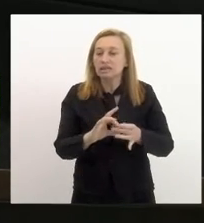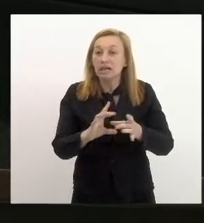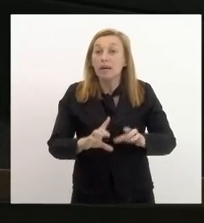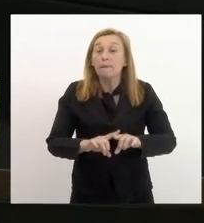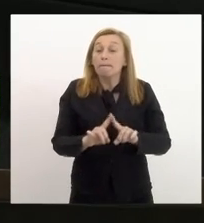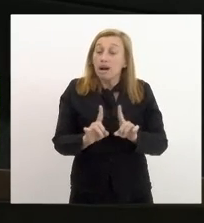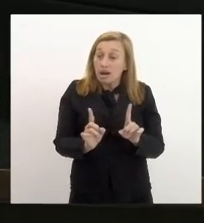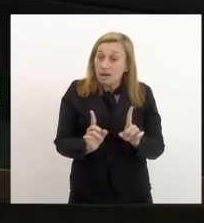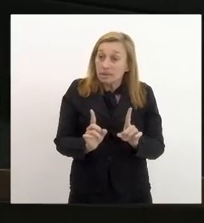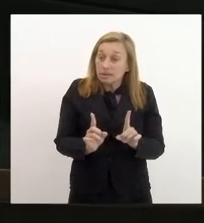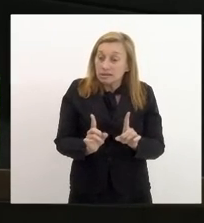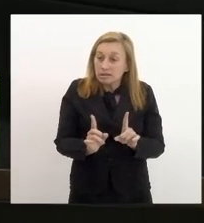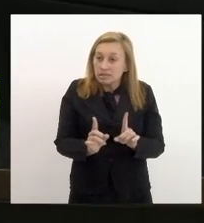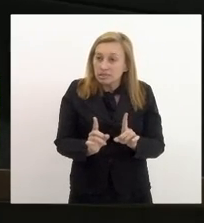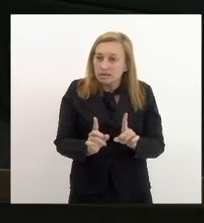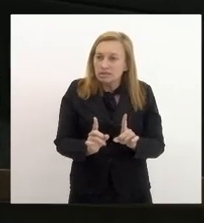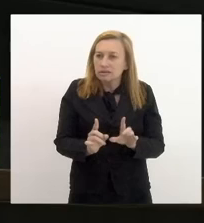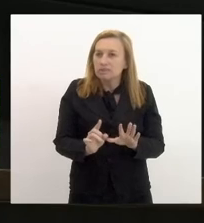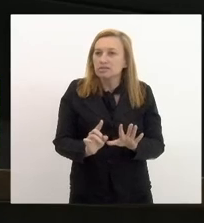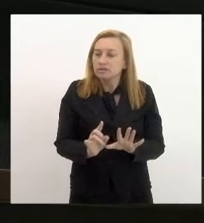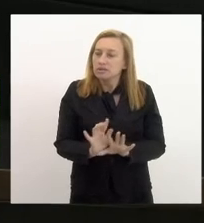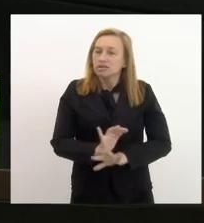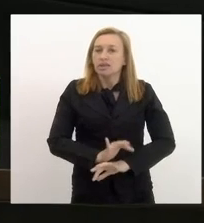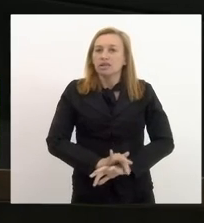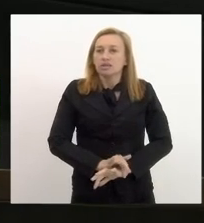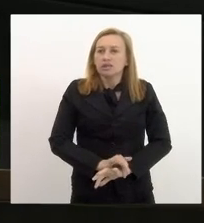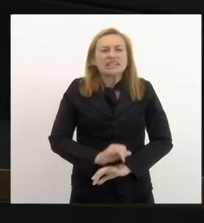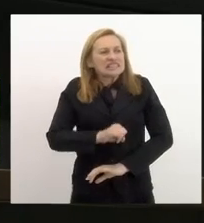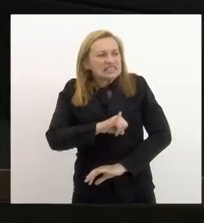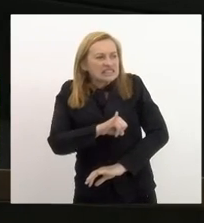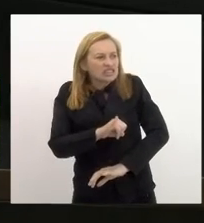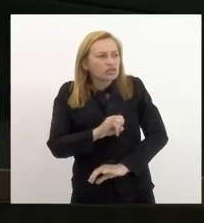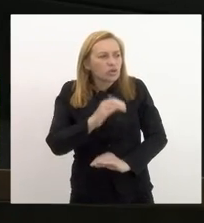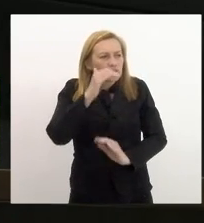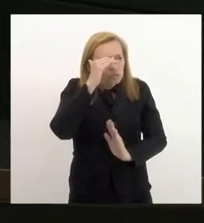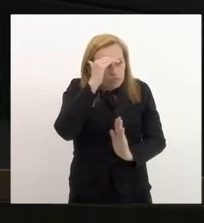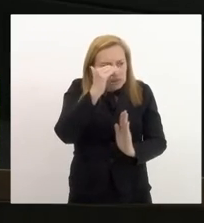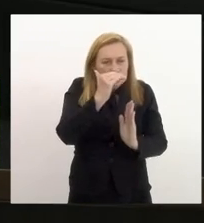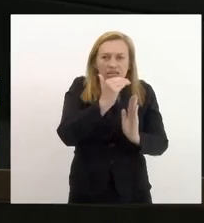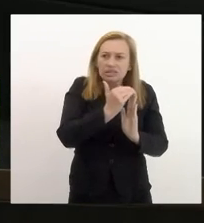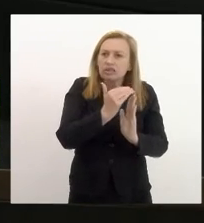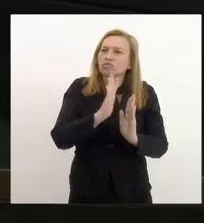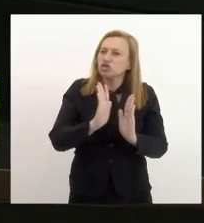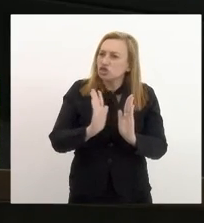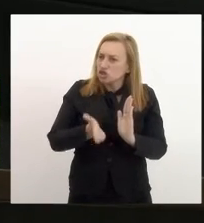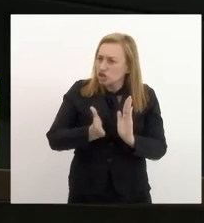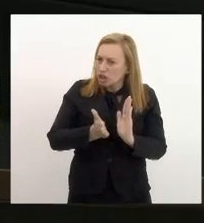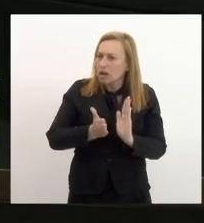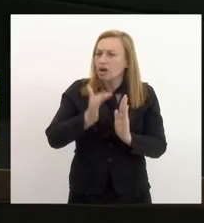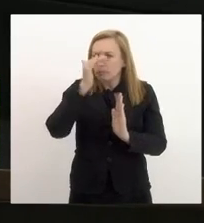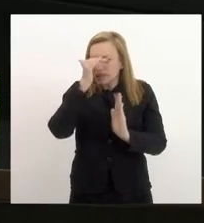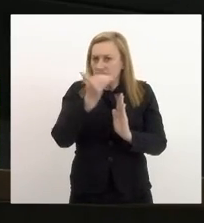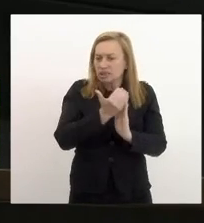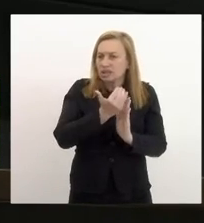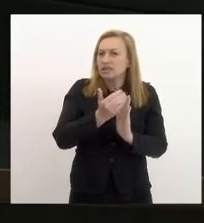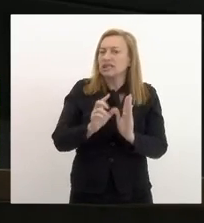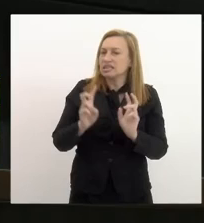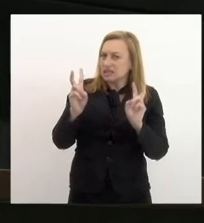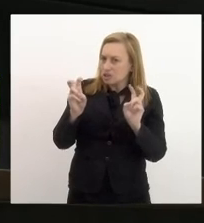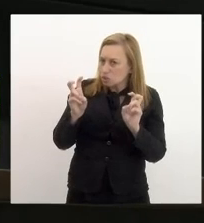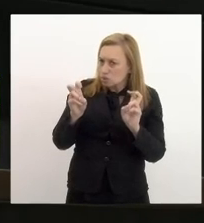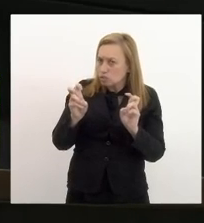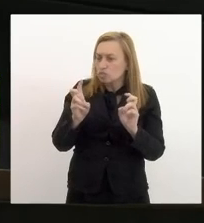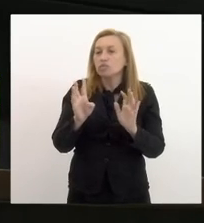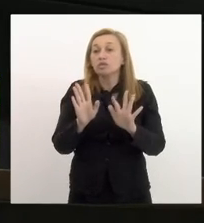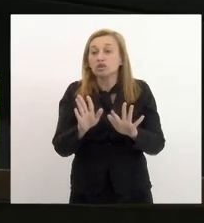mas a parte isso se nós concluímos e já vimos compreendo esse item